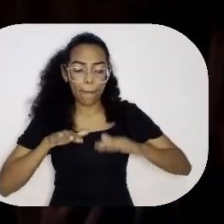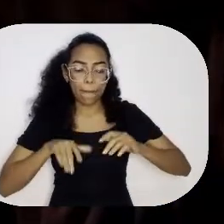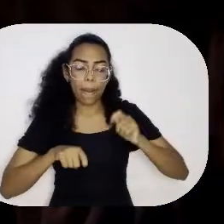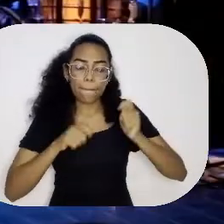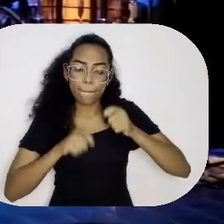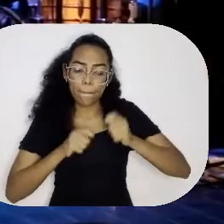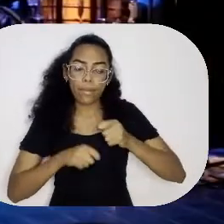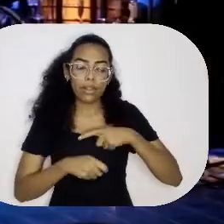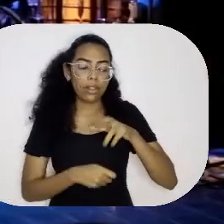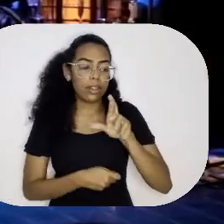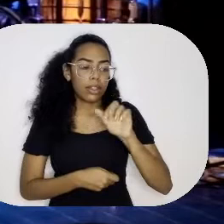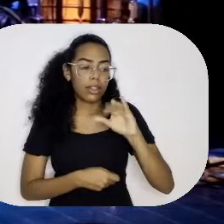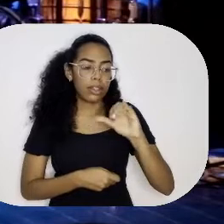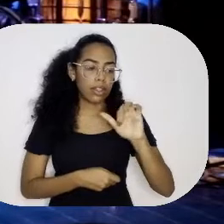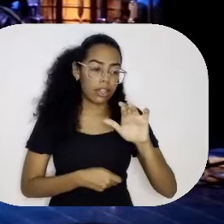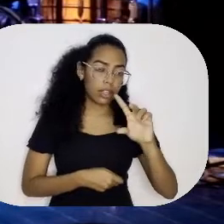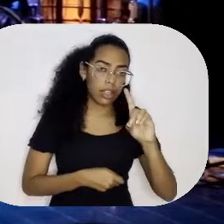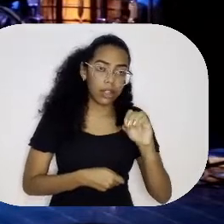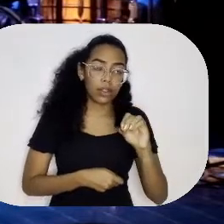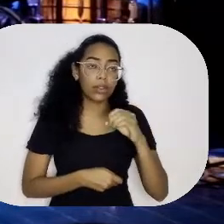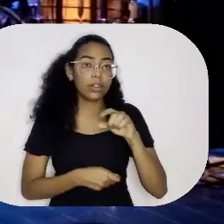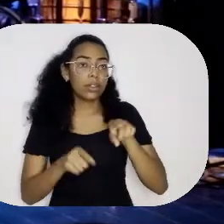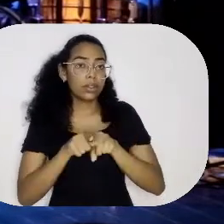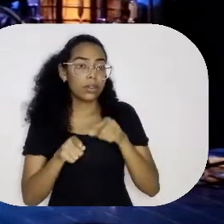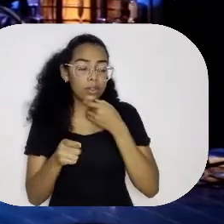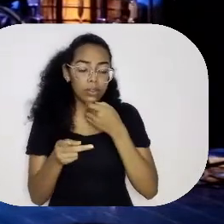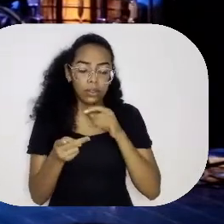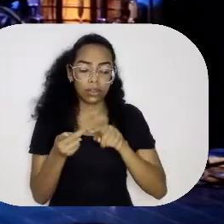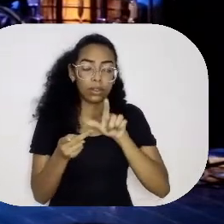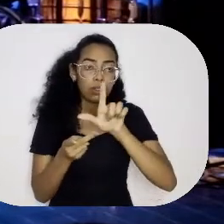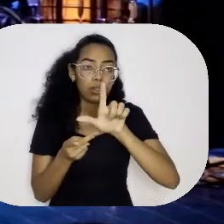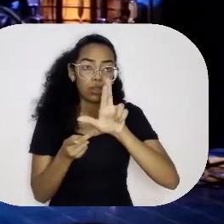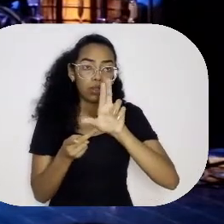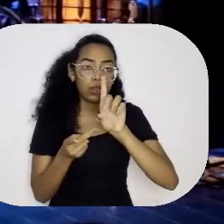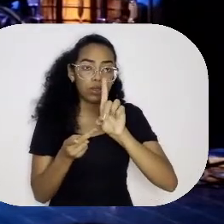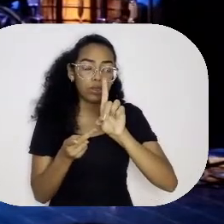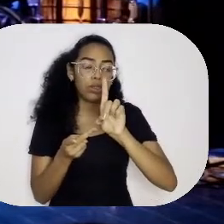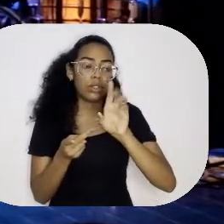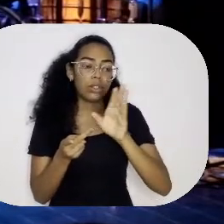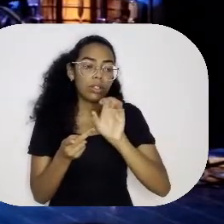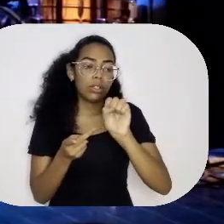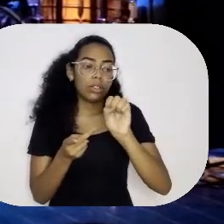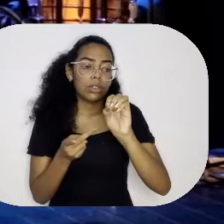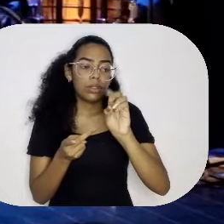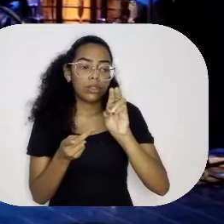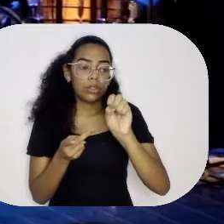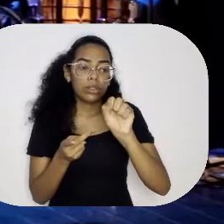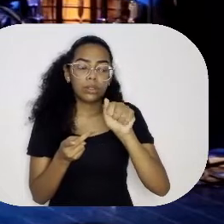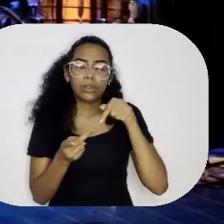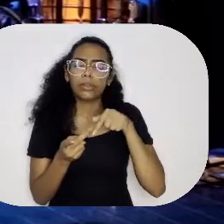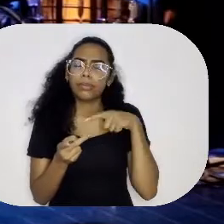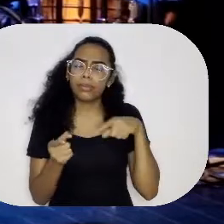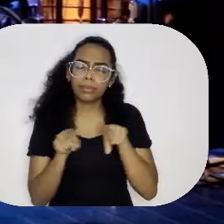Figura maravilhosa. E aqui, Ludi Souza, meu regente, maestro, no disco Além do Tempo Normal. Ele foi o